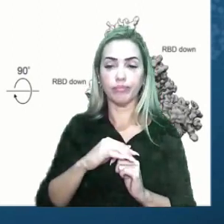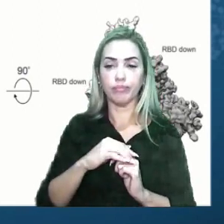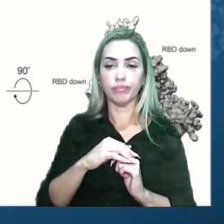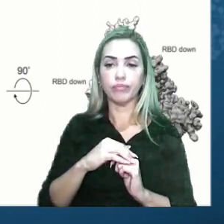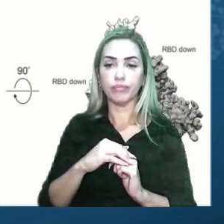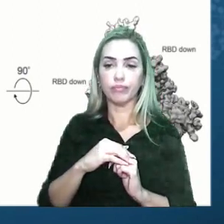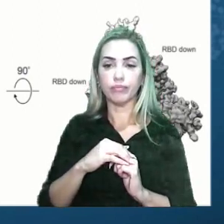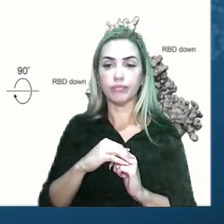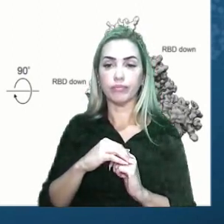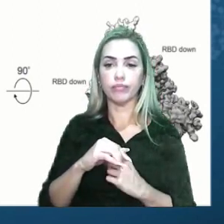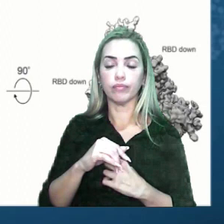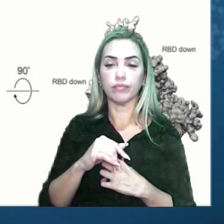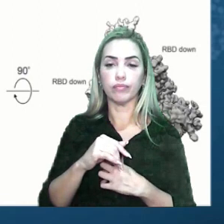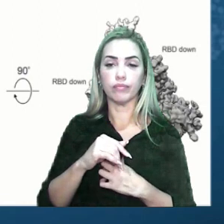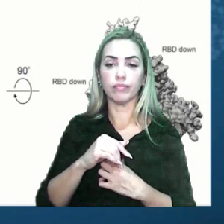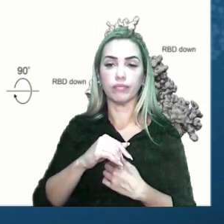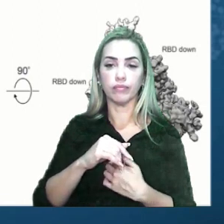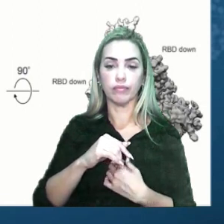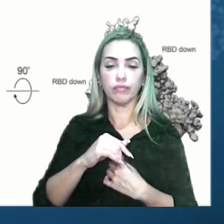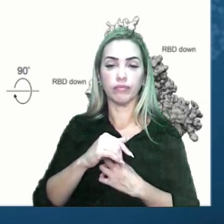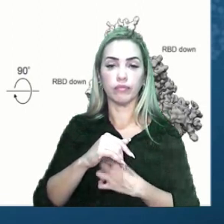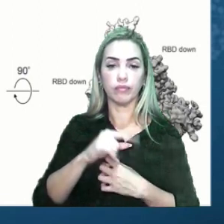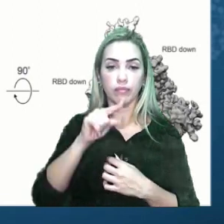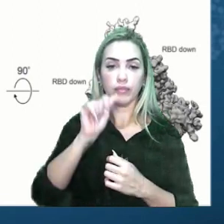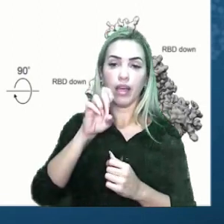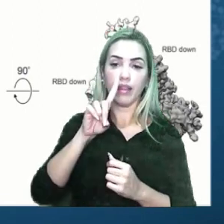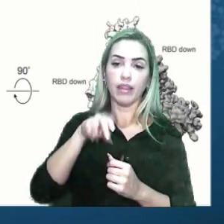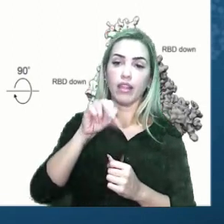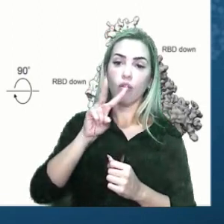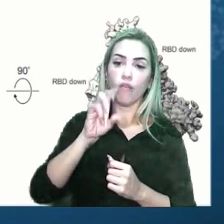E os adenovírus são conhecidos por